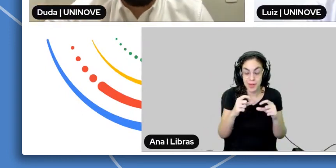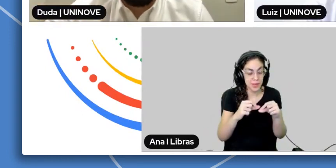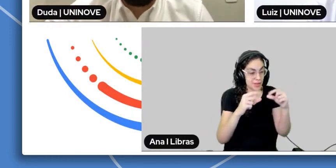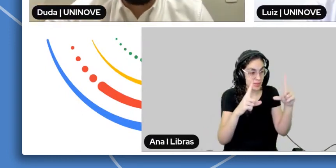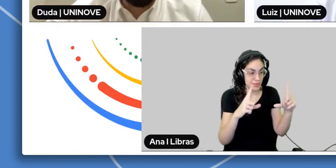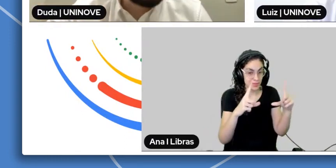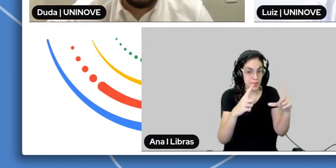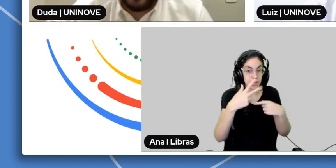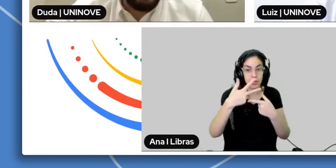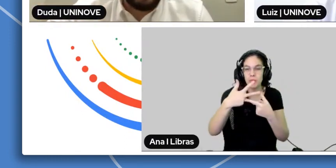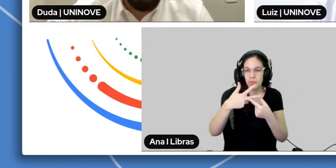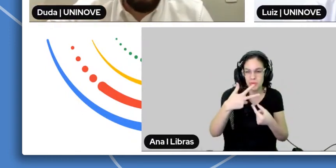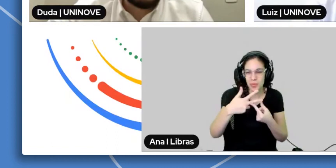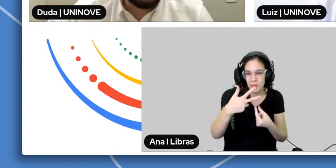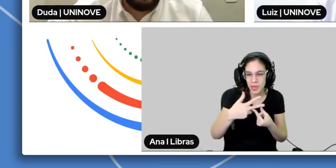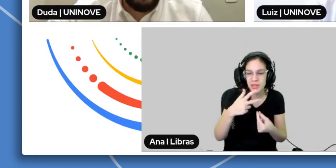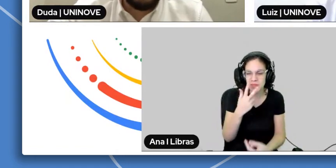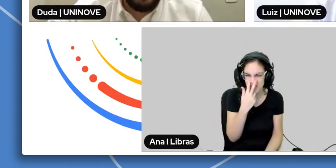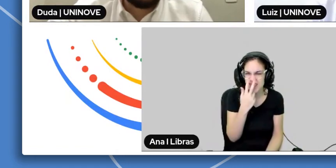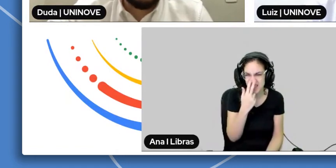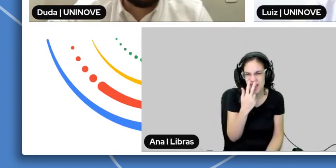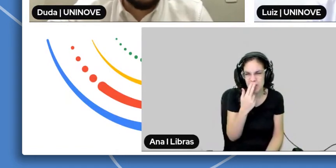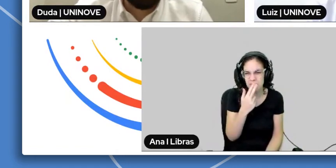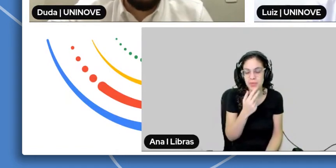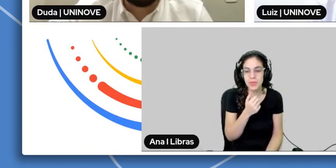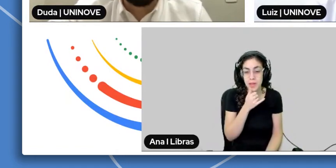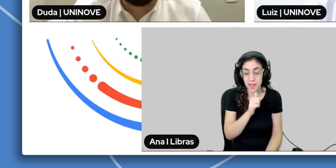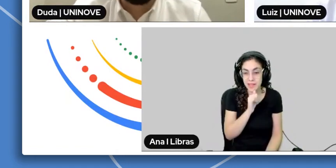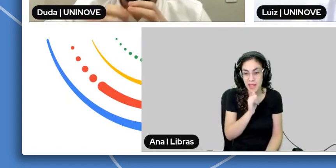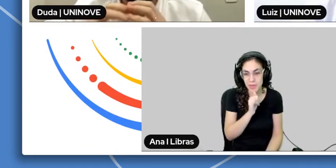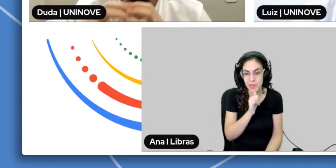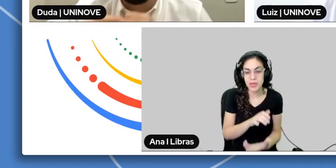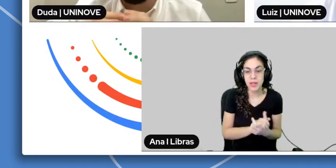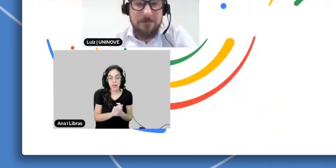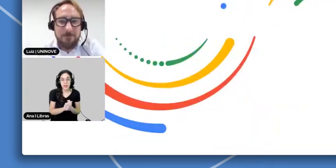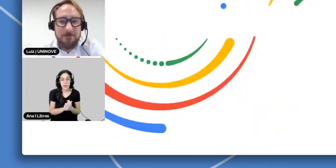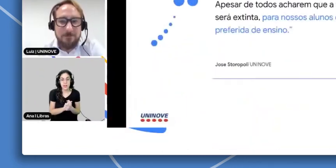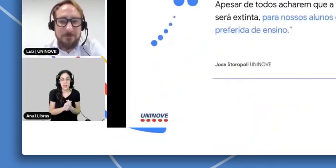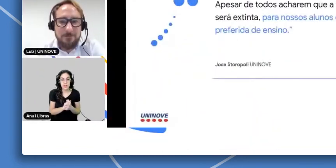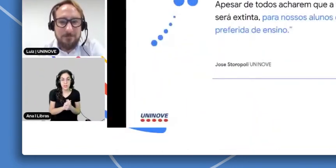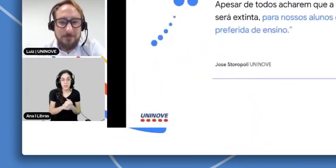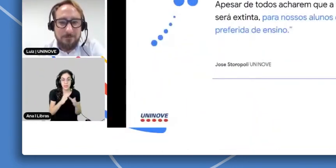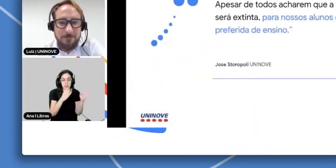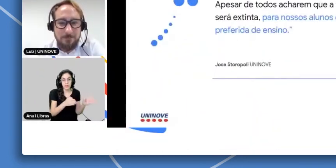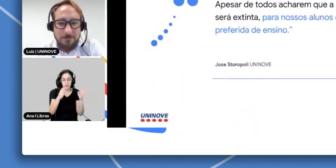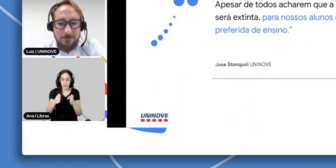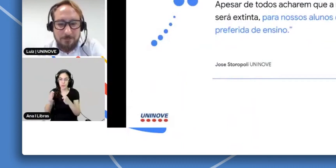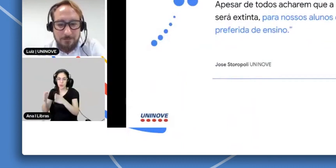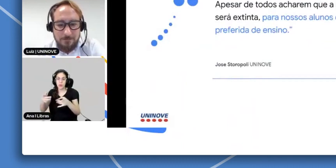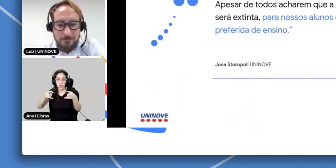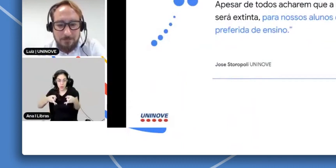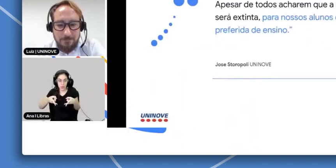E muitos não têm isso. Muitos, eles realmente dividem muitos cômodos com a família, então eles não